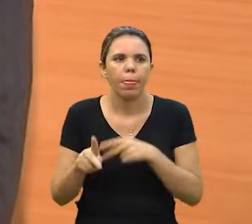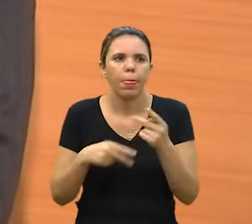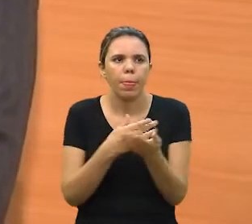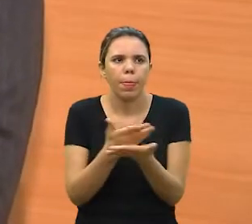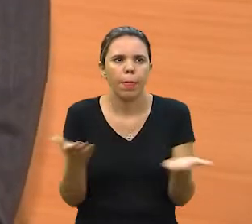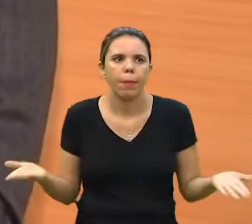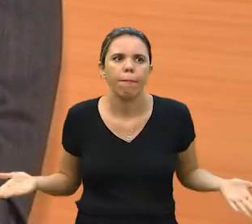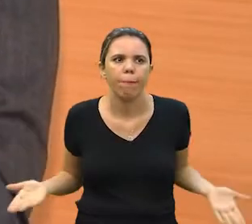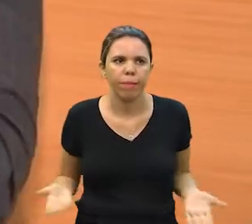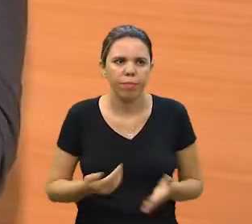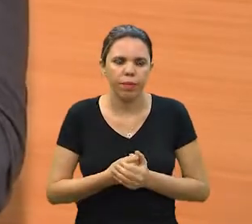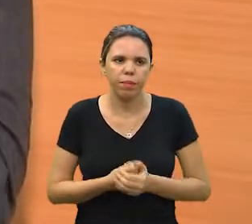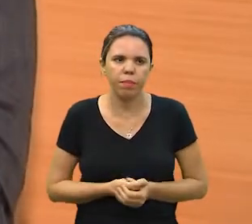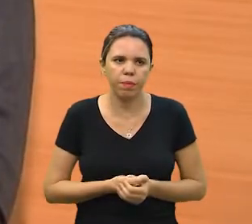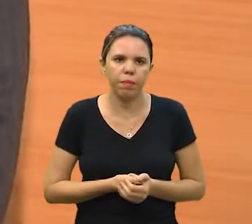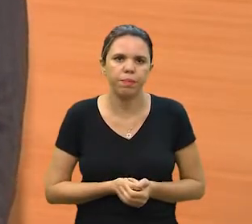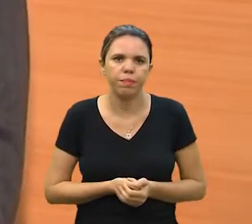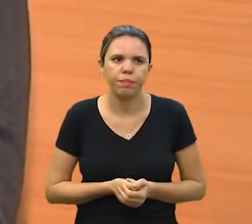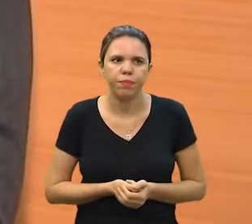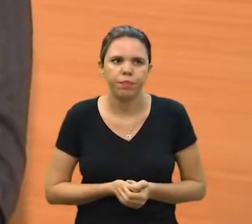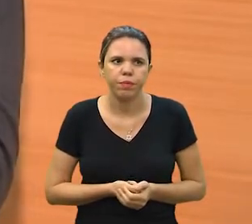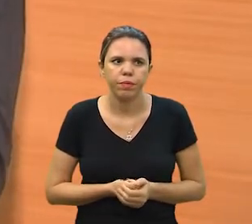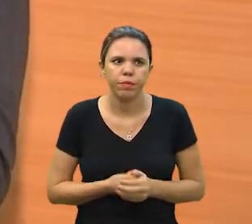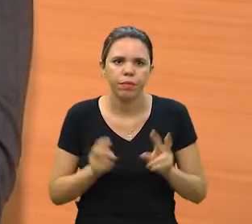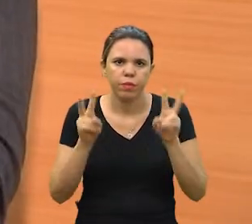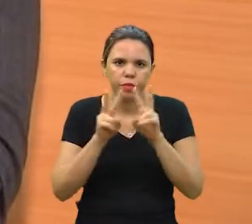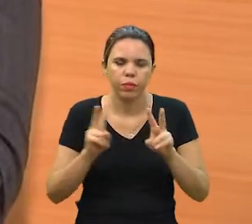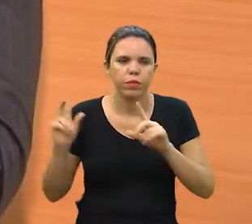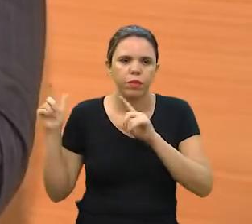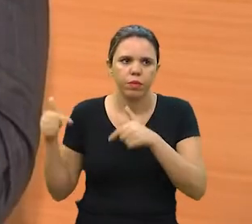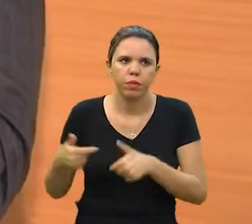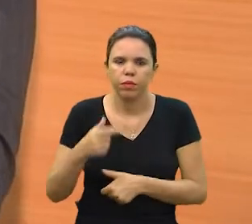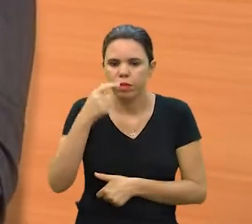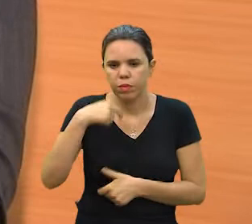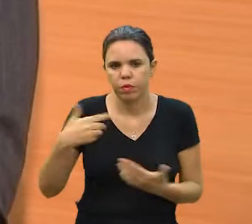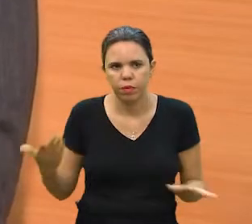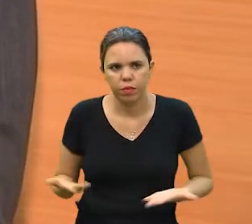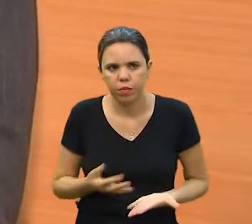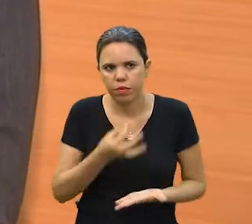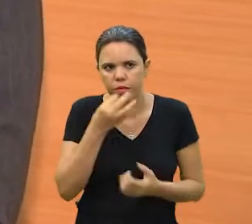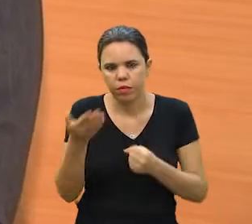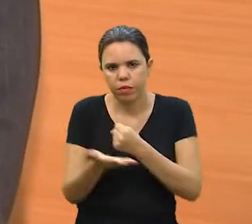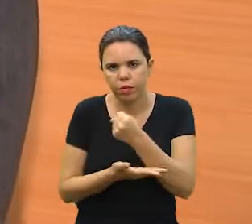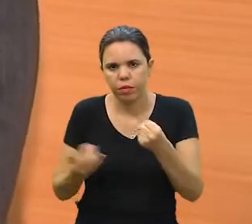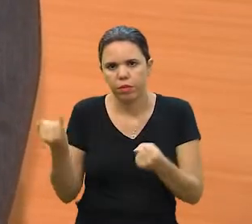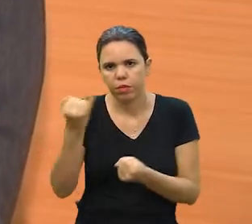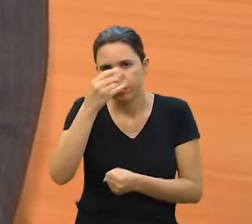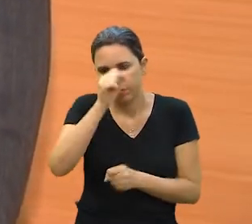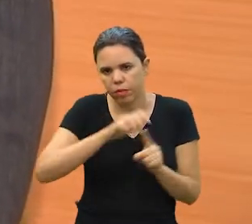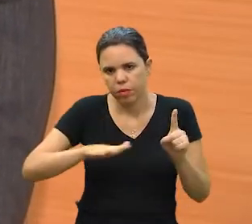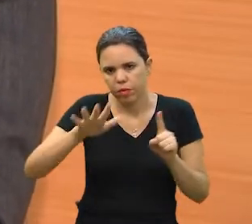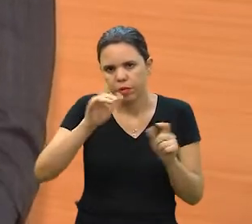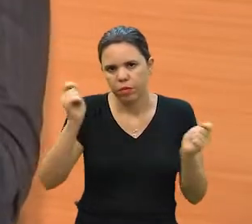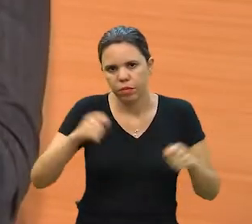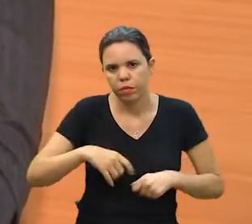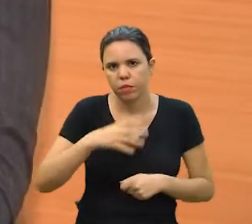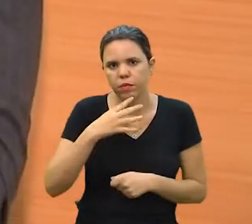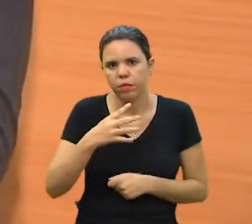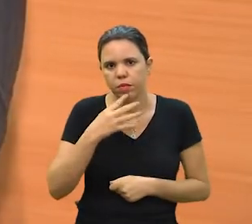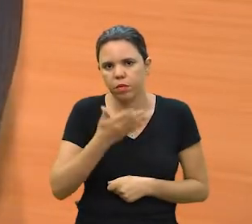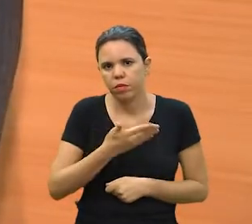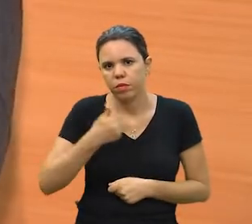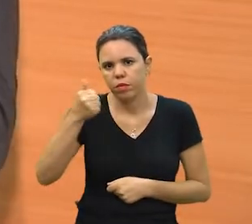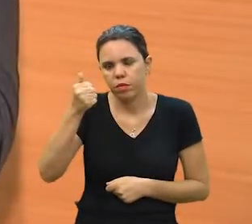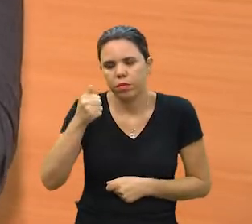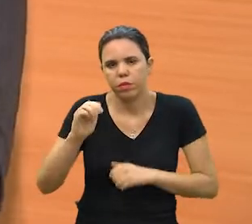representá-los. E a visão conservadora é para mim hoje uma base importante para que a sociedade possa crescer,